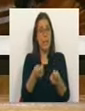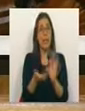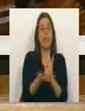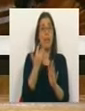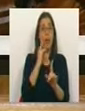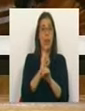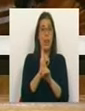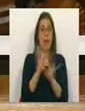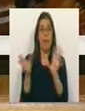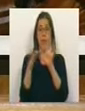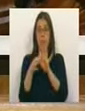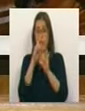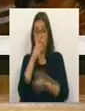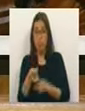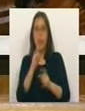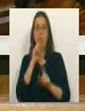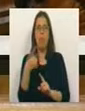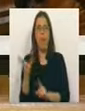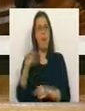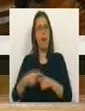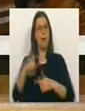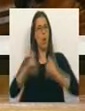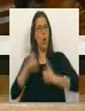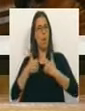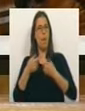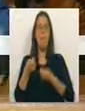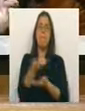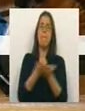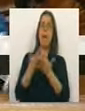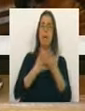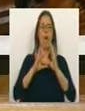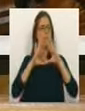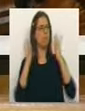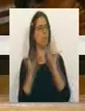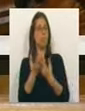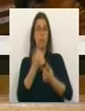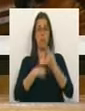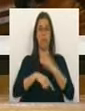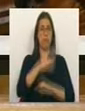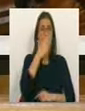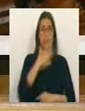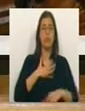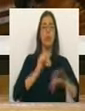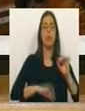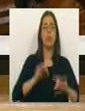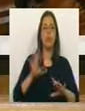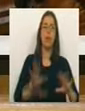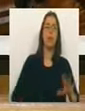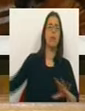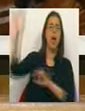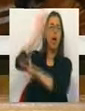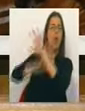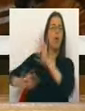a que os produtores se associem e possam ser mais competitivos no mercado global, exatamente ao contrário do que se passa na restante